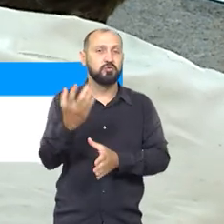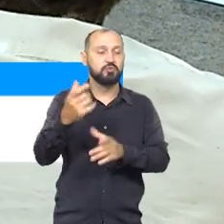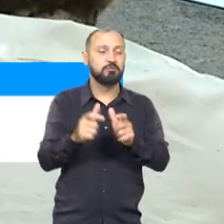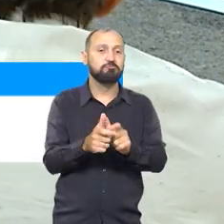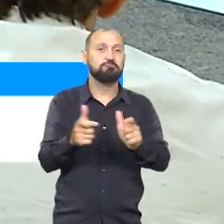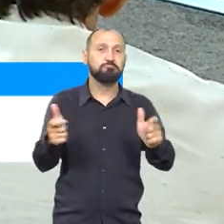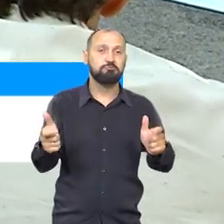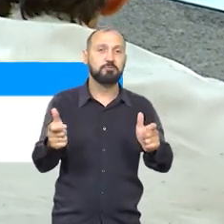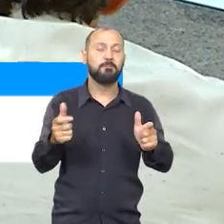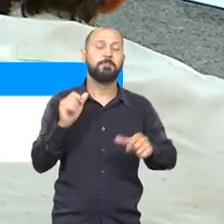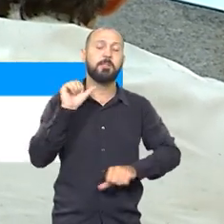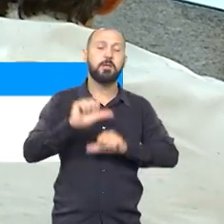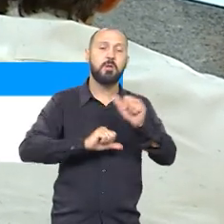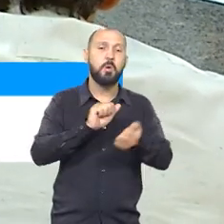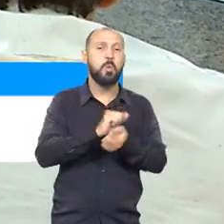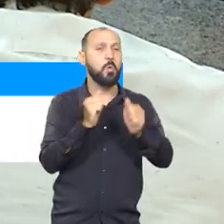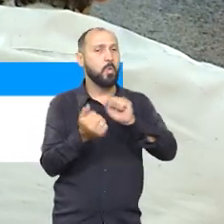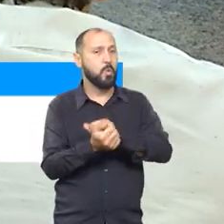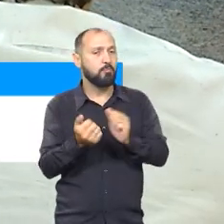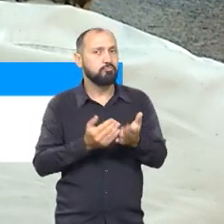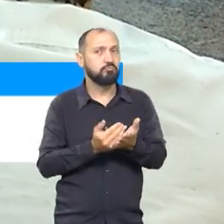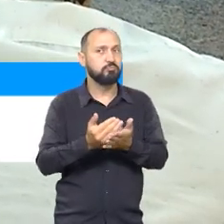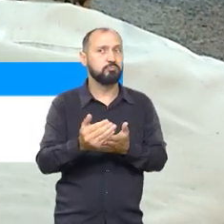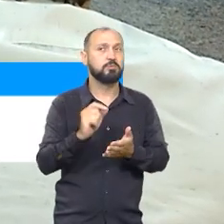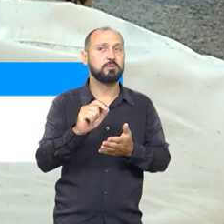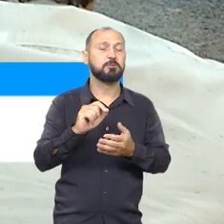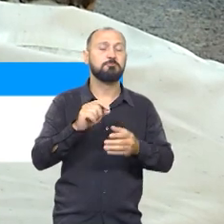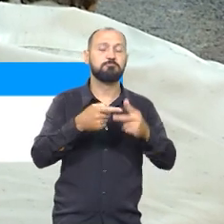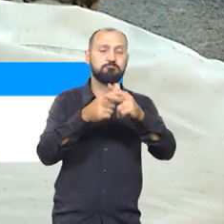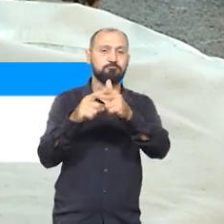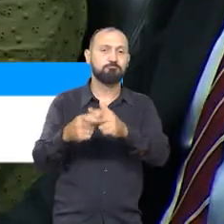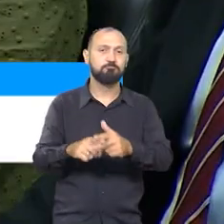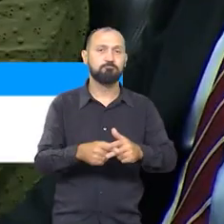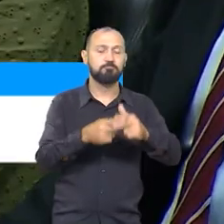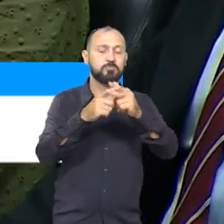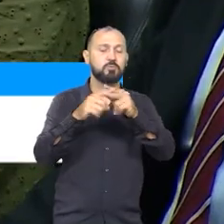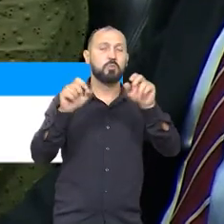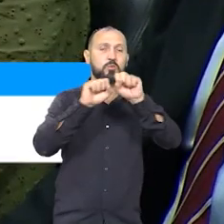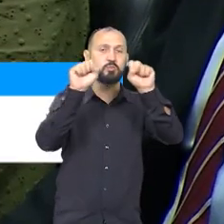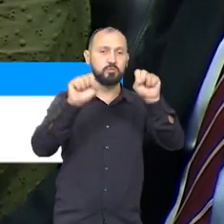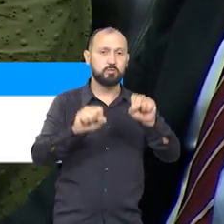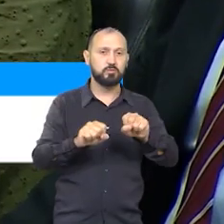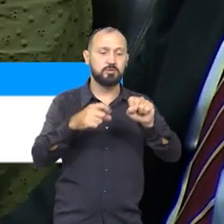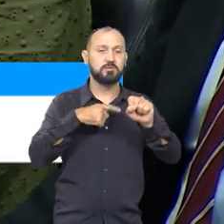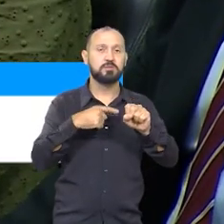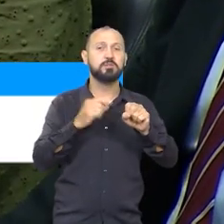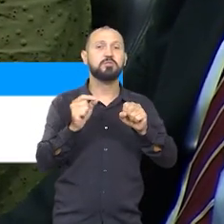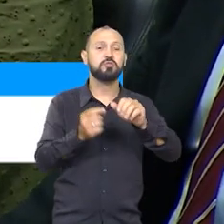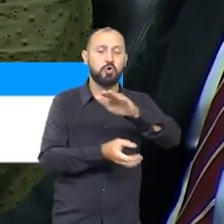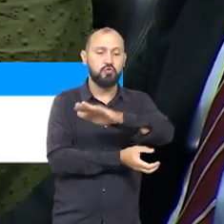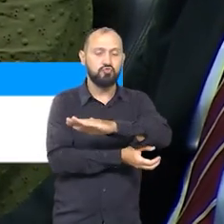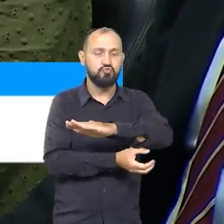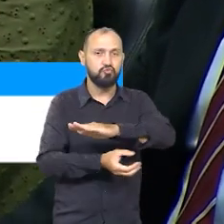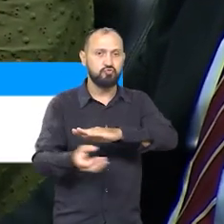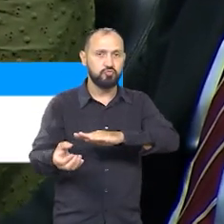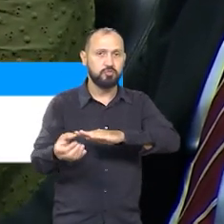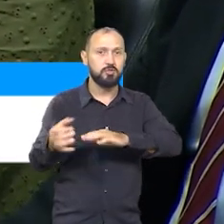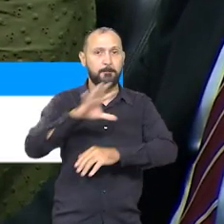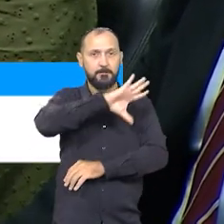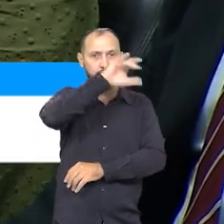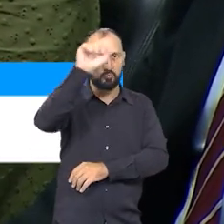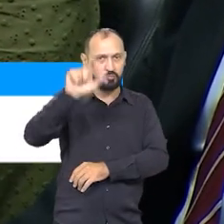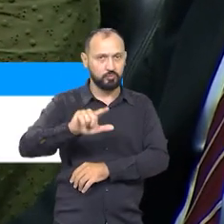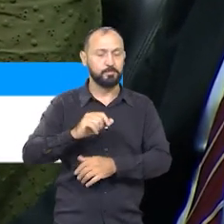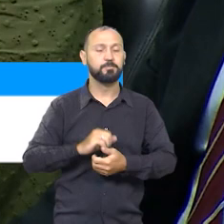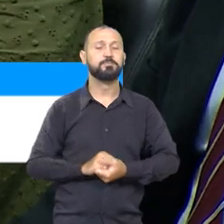expansão reabilitação operação e manutenção do sistema de esgotamento sanitário de